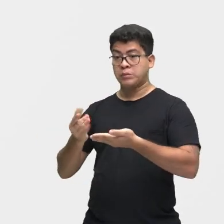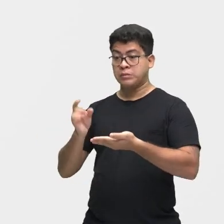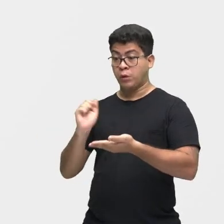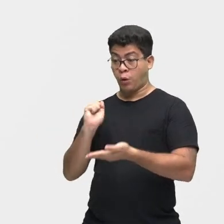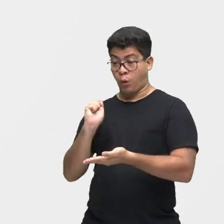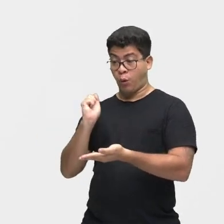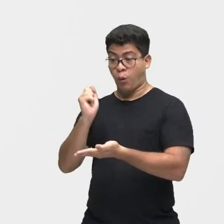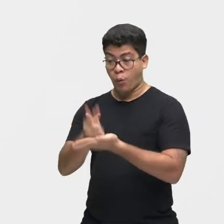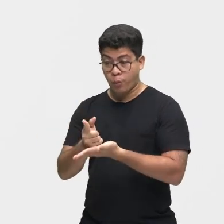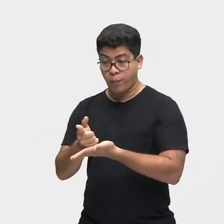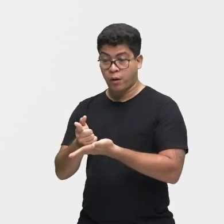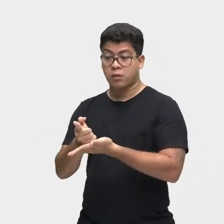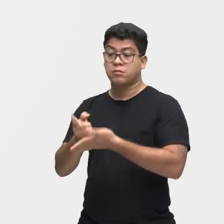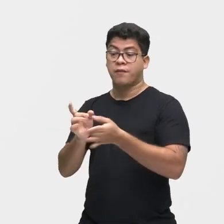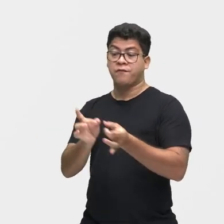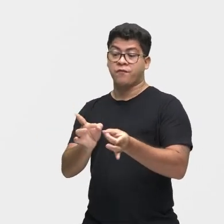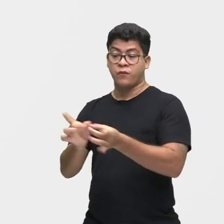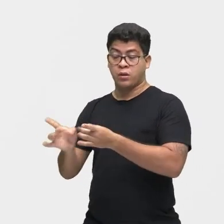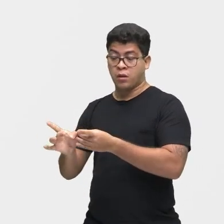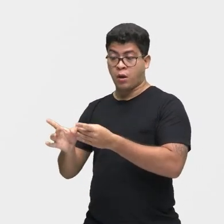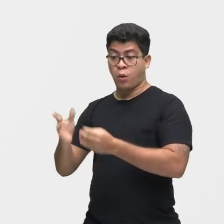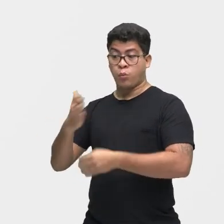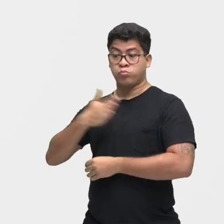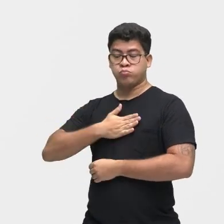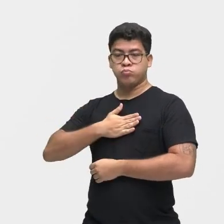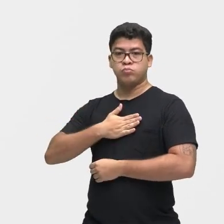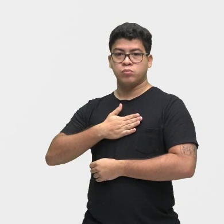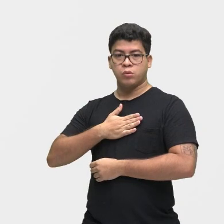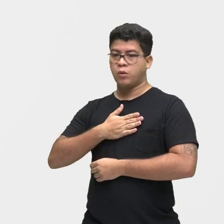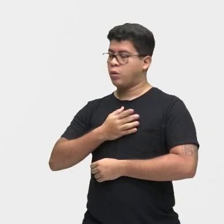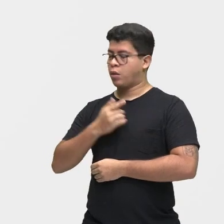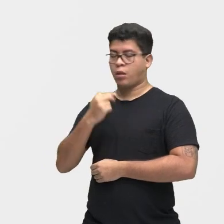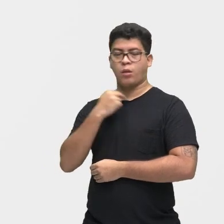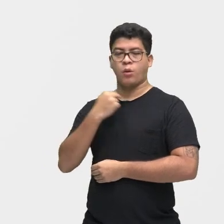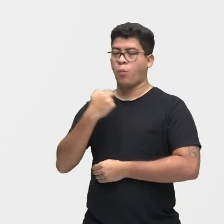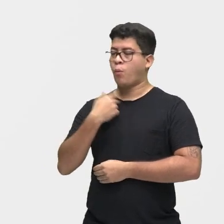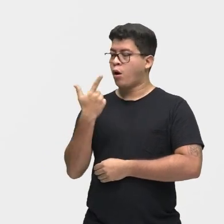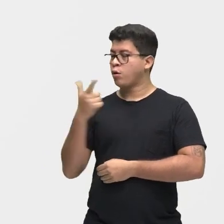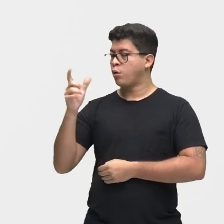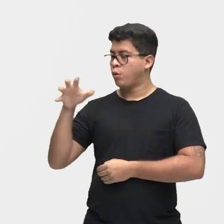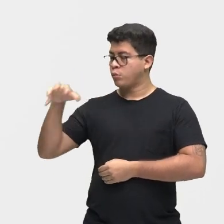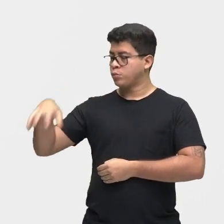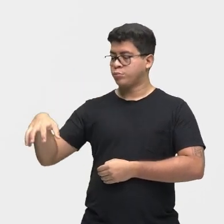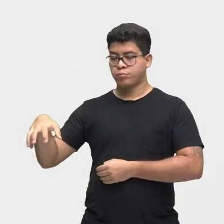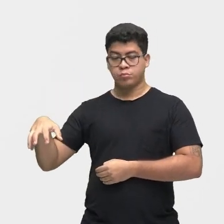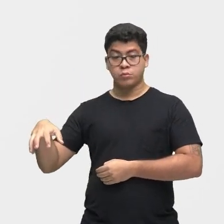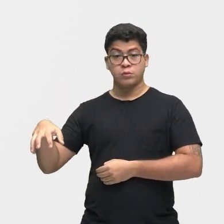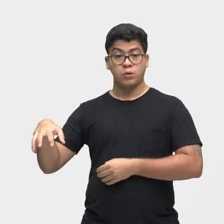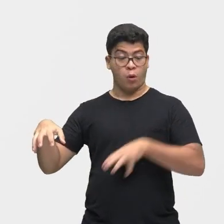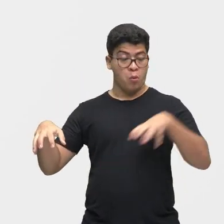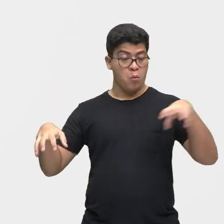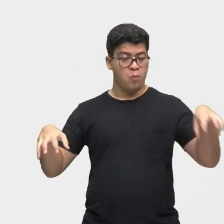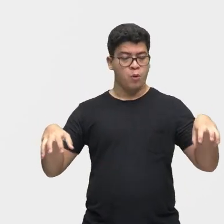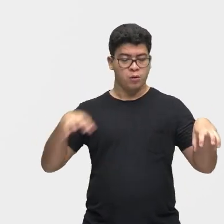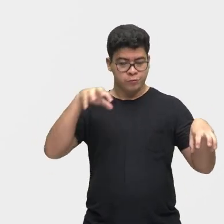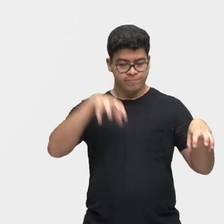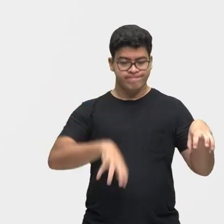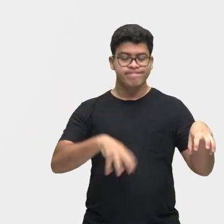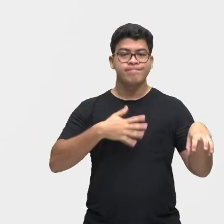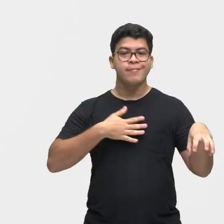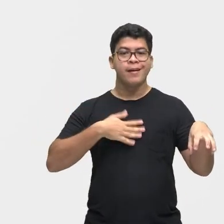realiza comércio comigo e não com as demais metrópoles. Então, o pacto colonial ou exclusivo,